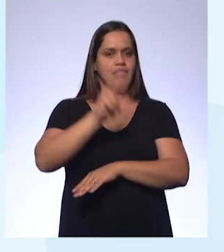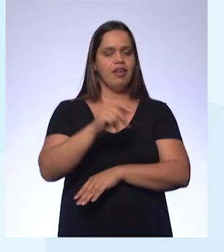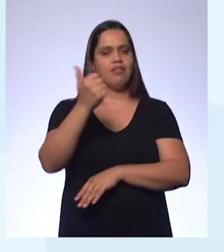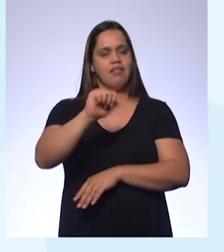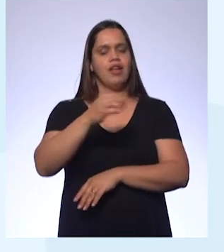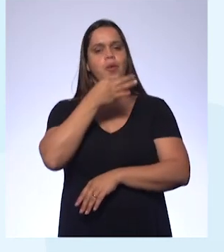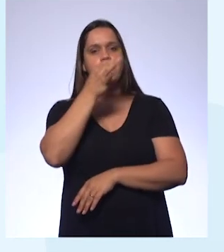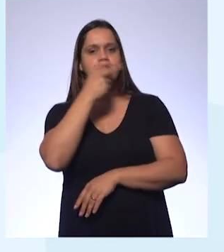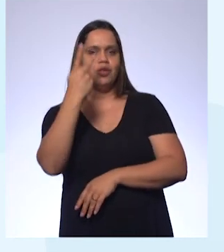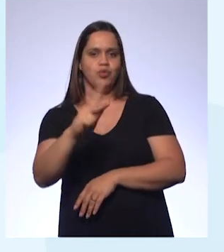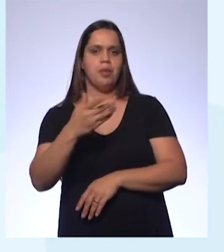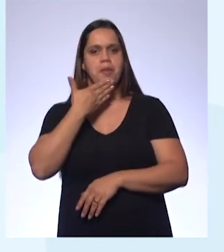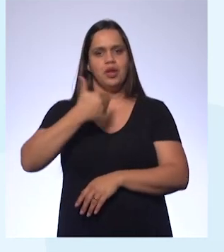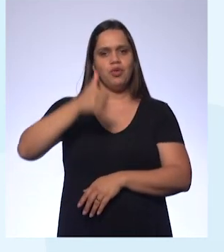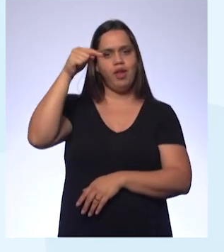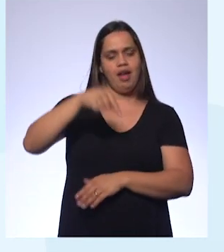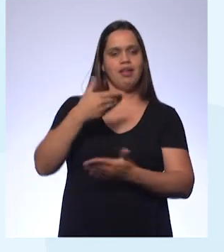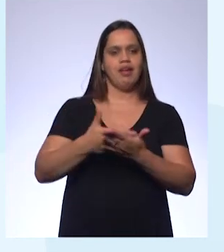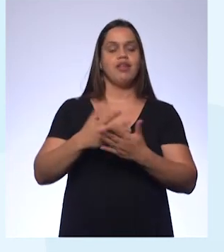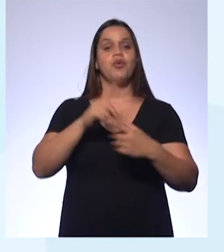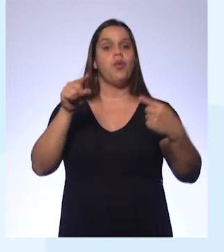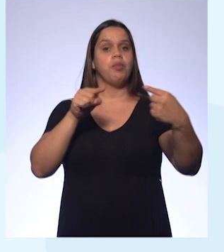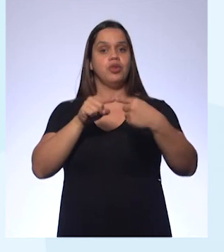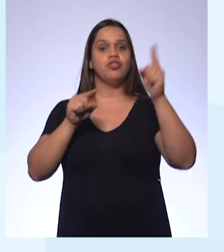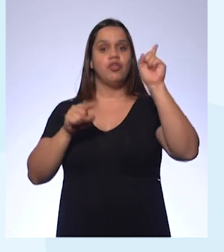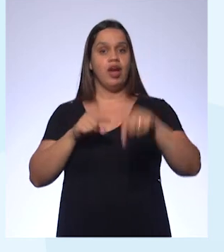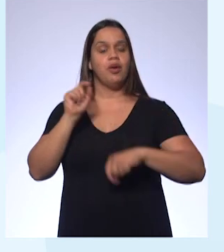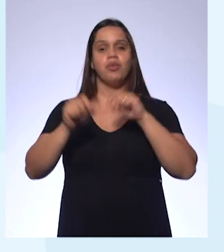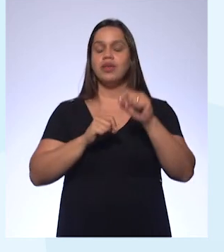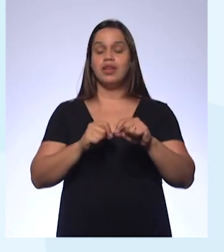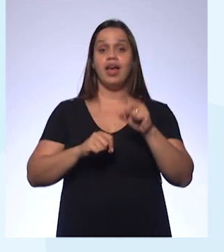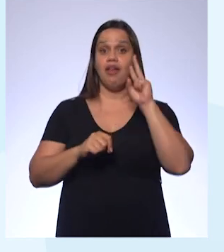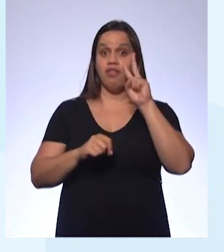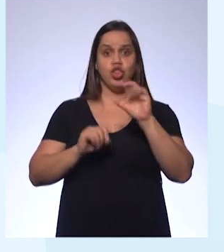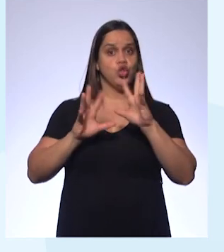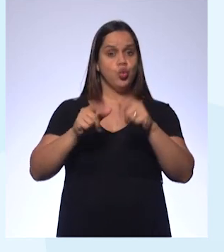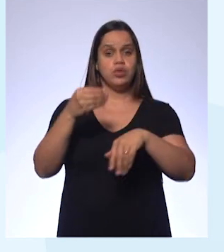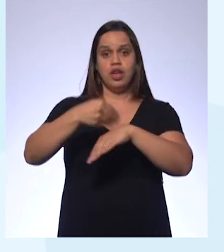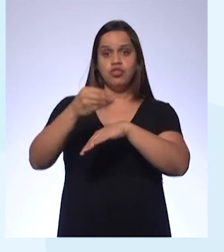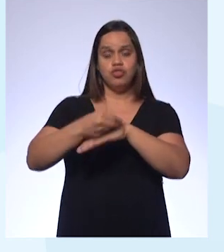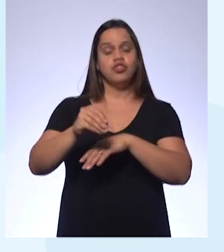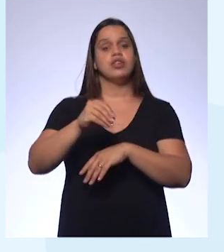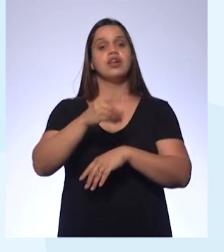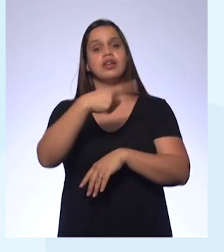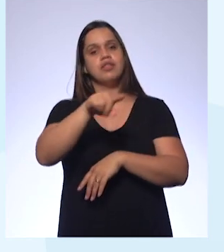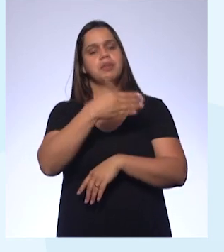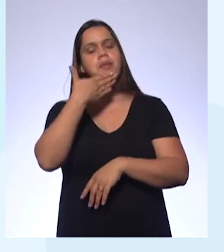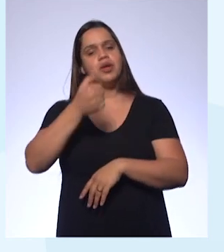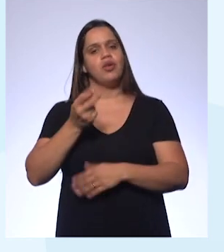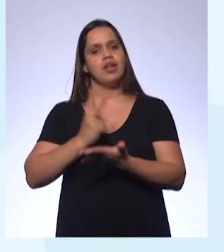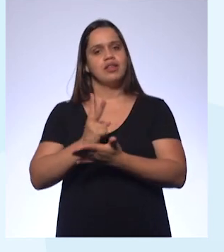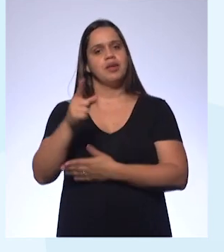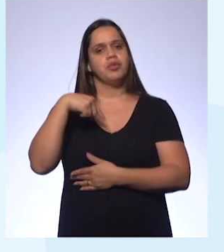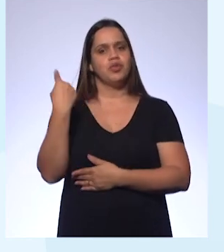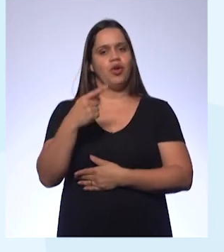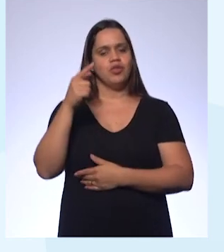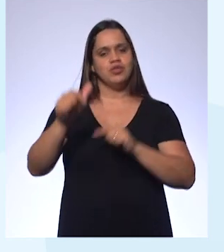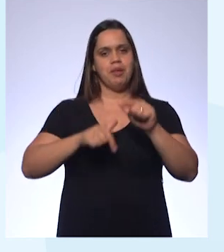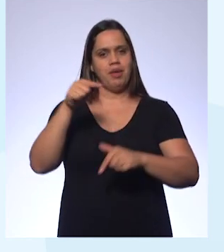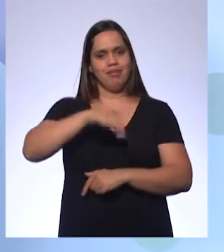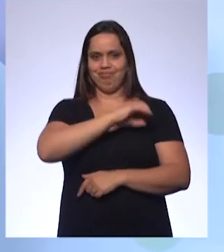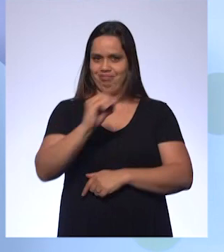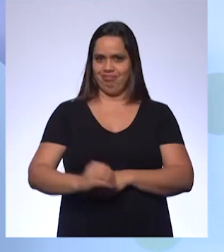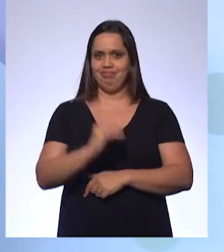que aparecem na tela para vocês. O objetivo é pegar as sugestões de vocês para melhorar o nosso trabalho sempre aqui no Centro de